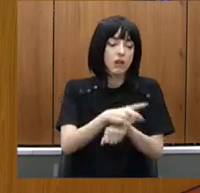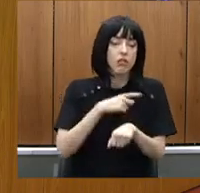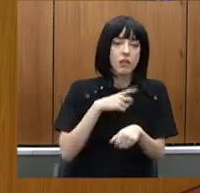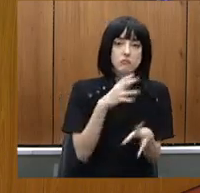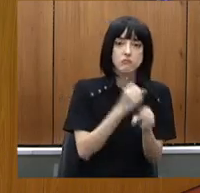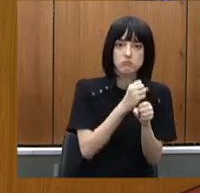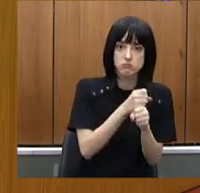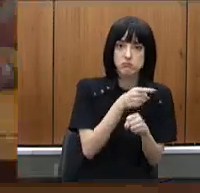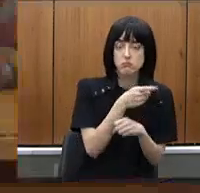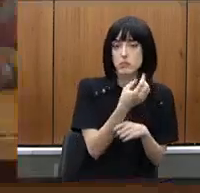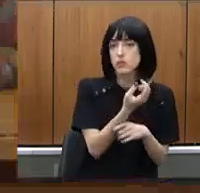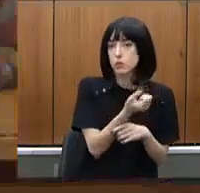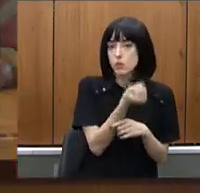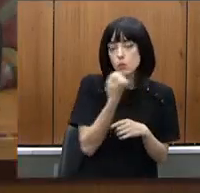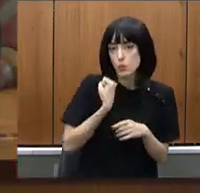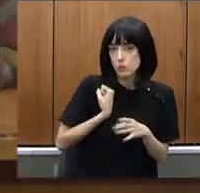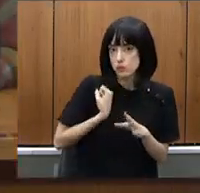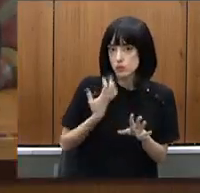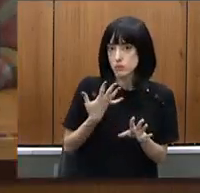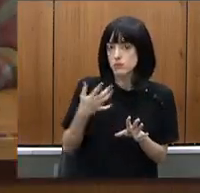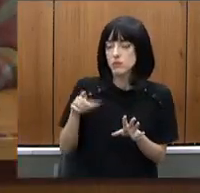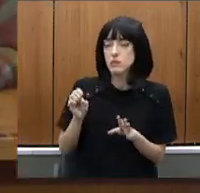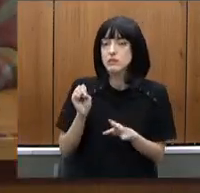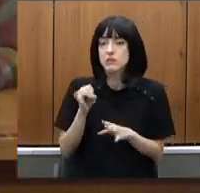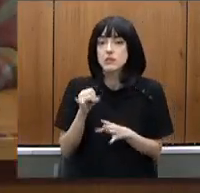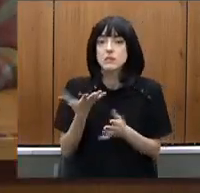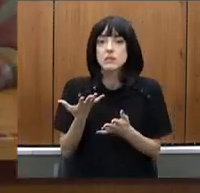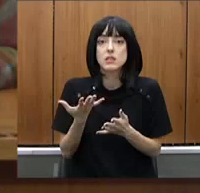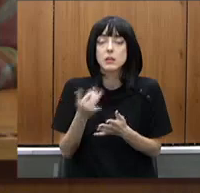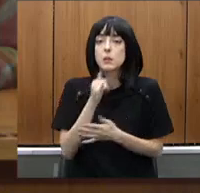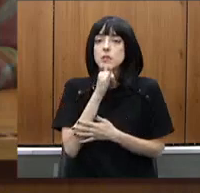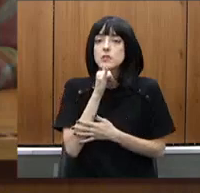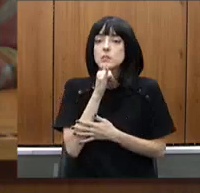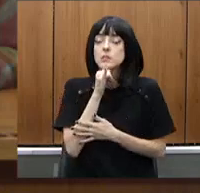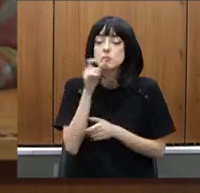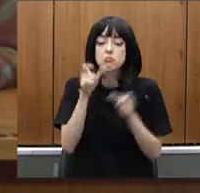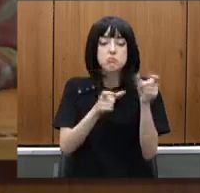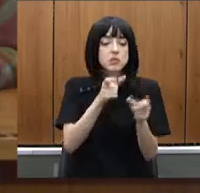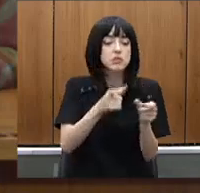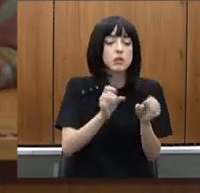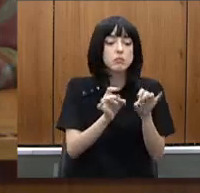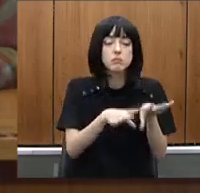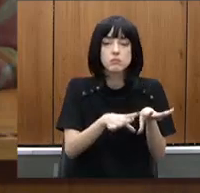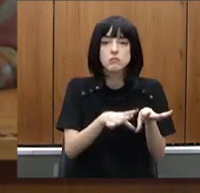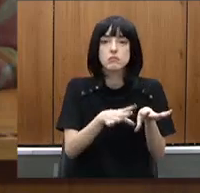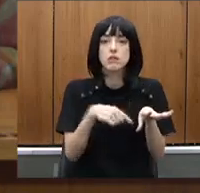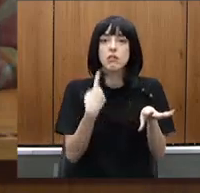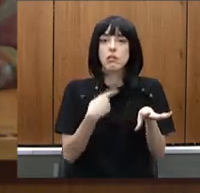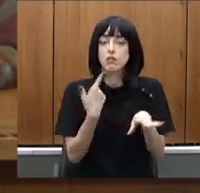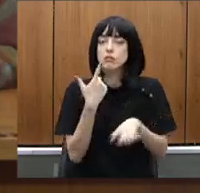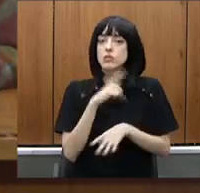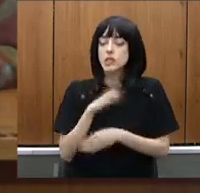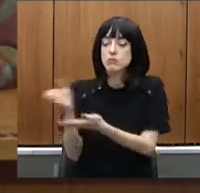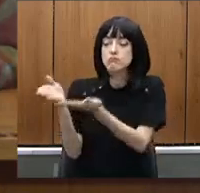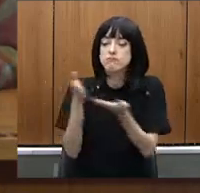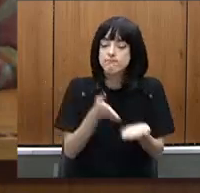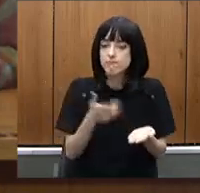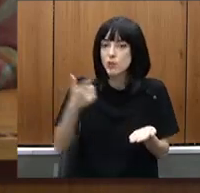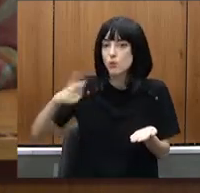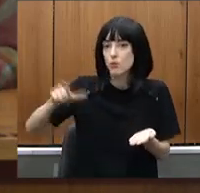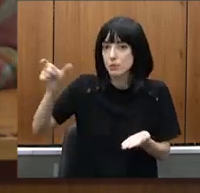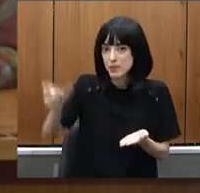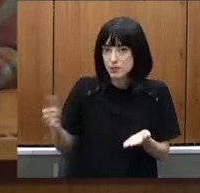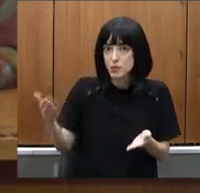a gente preencheu todas as vagas Então se alguém debate se alguém sair a gente consegue chamar mais um mas eu tenho que montar um concurso